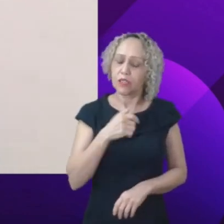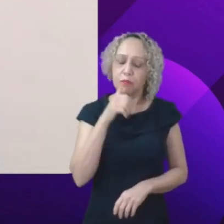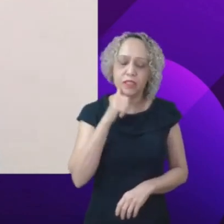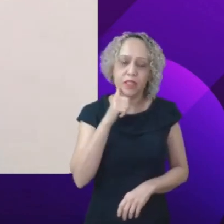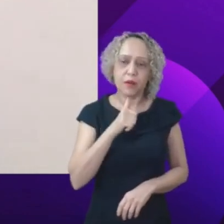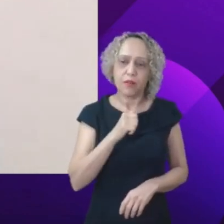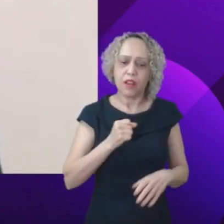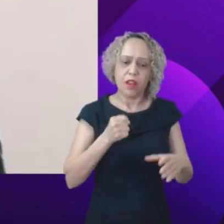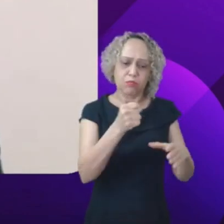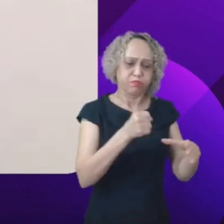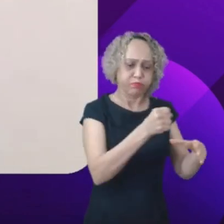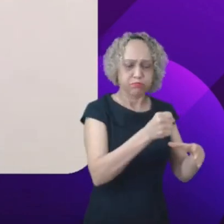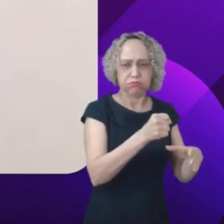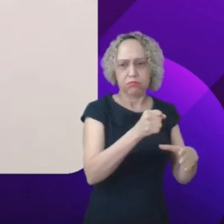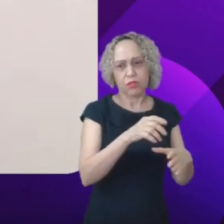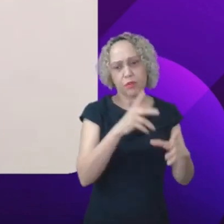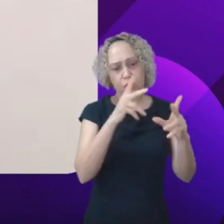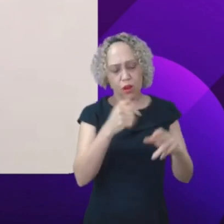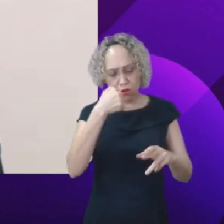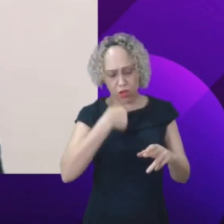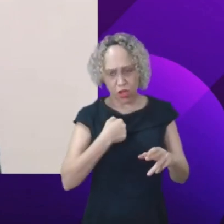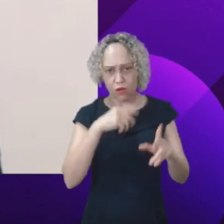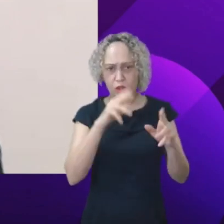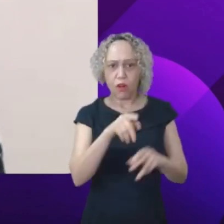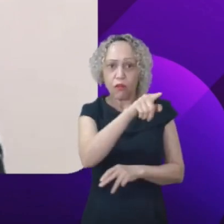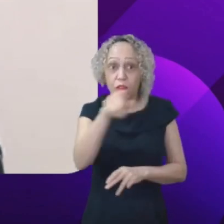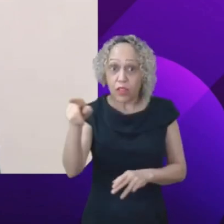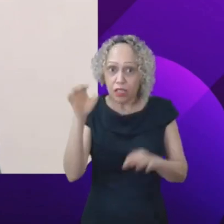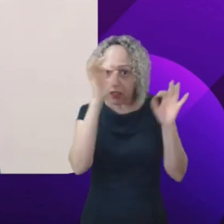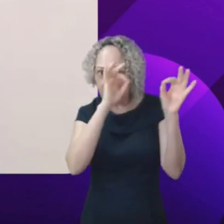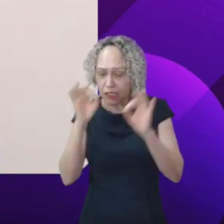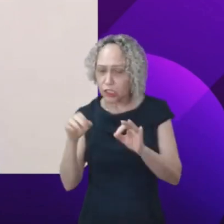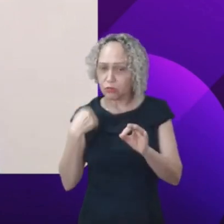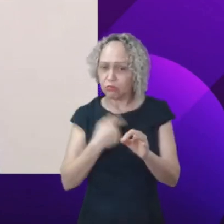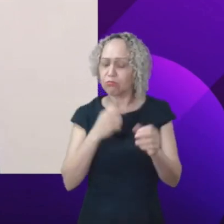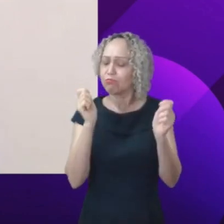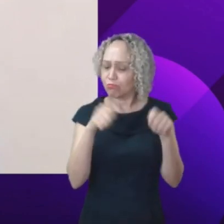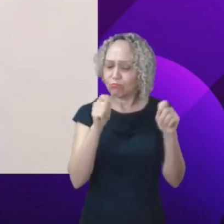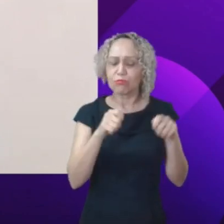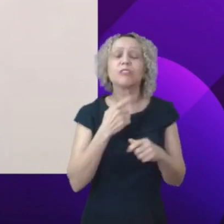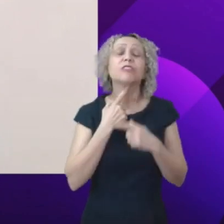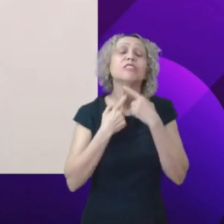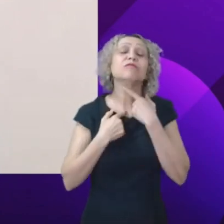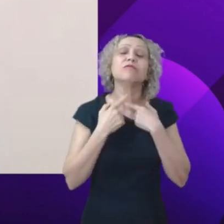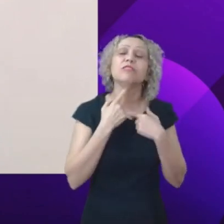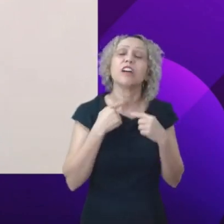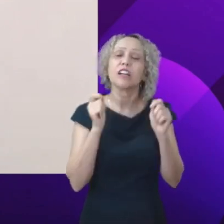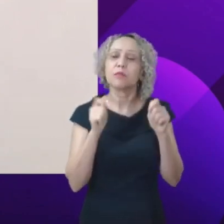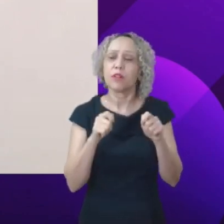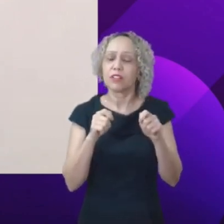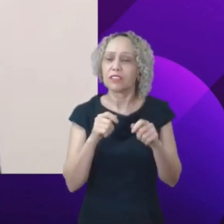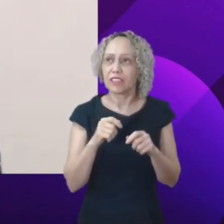território várias mulheres como eu, como vocês que estão aí na tela, que têm a vontade de fazer